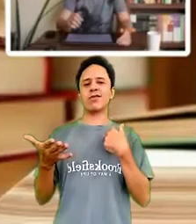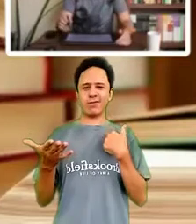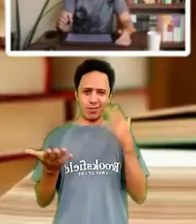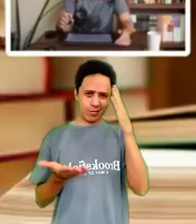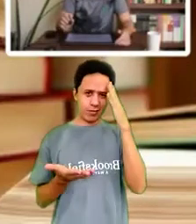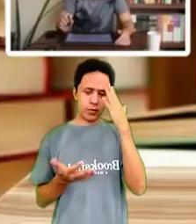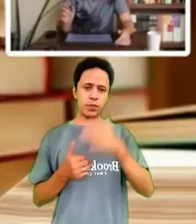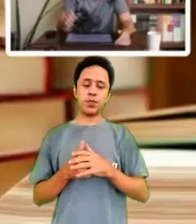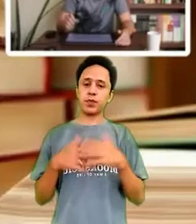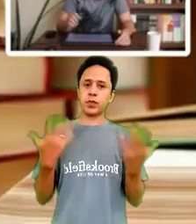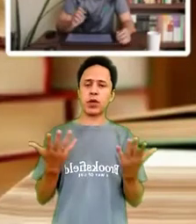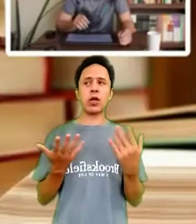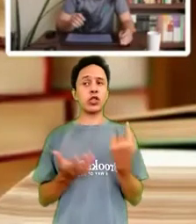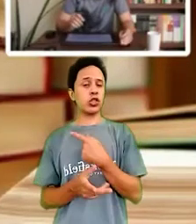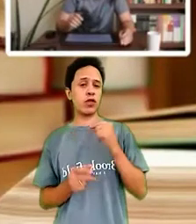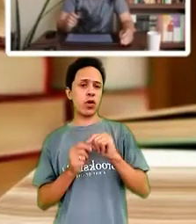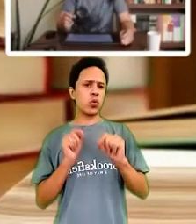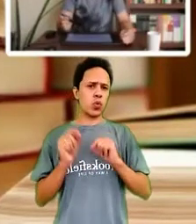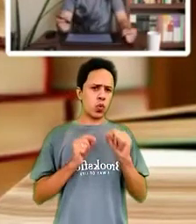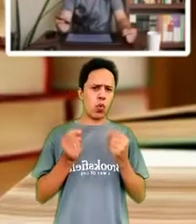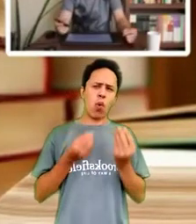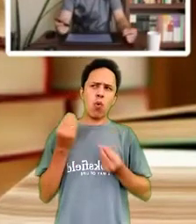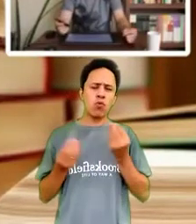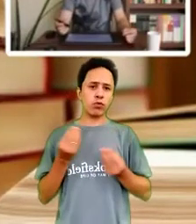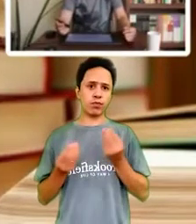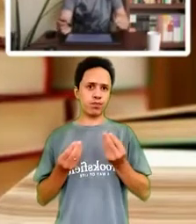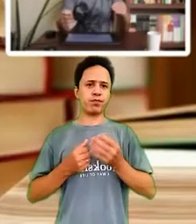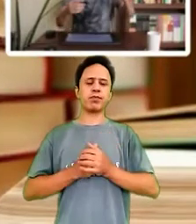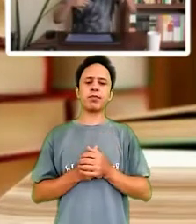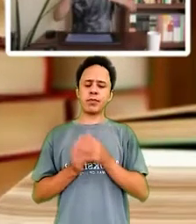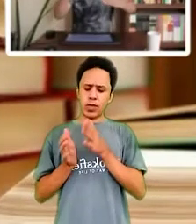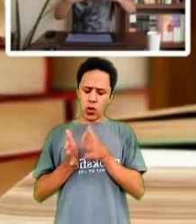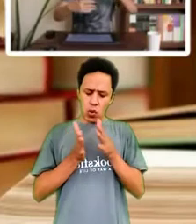motivo, nós trabalhamos com ações. Então, o que nós fazemos na verdade?